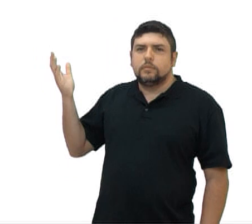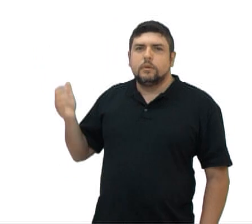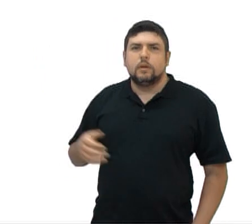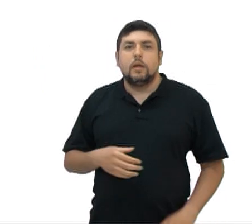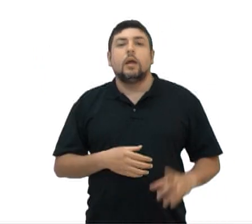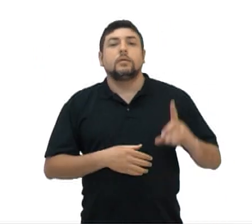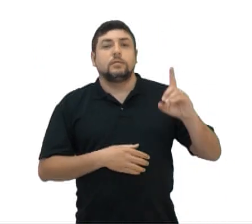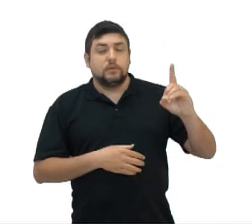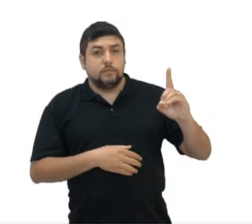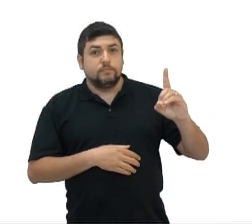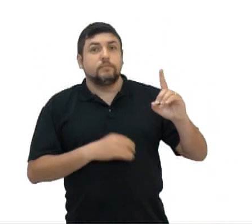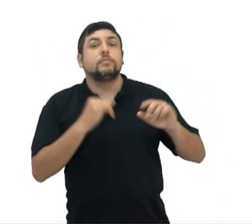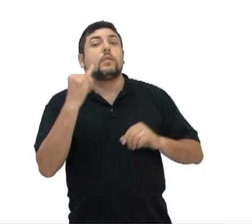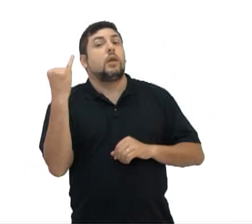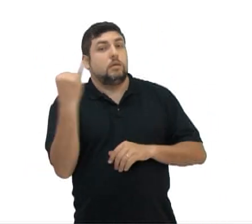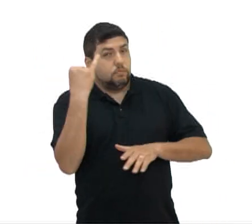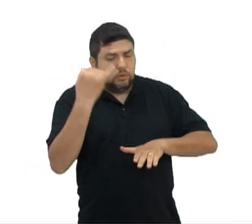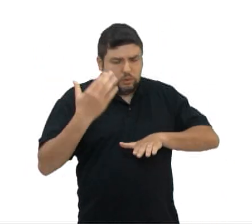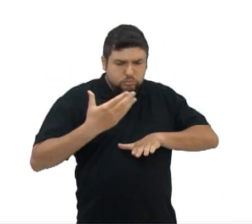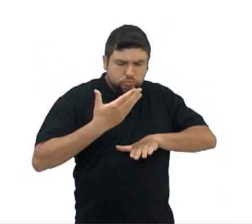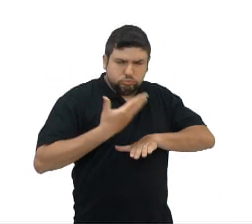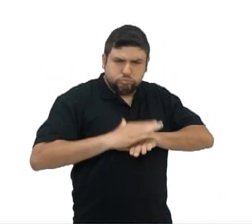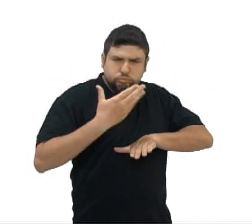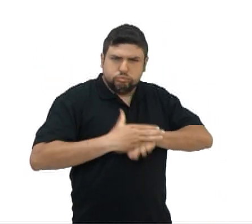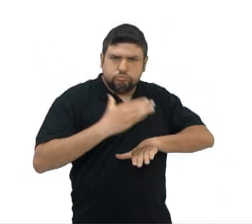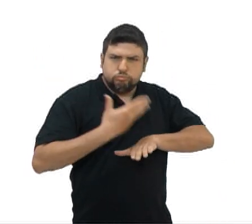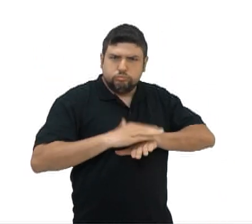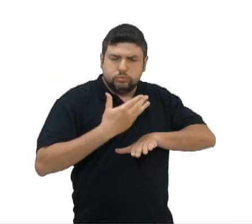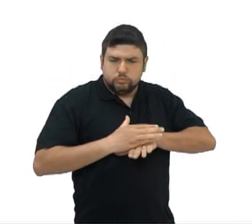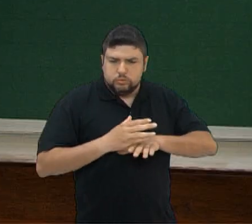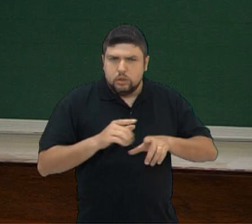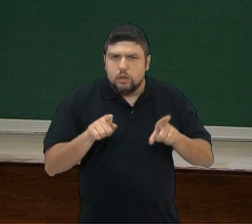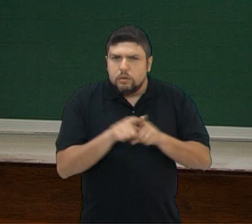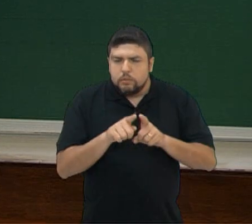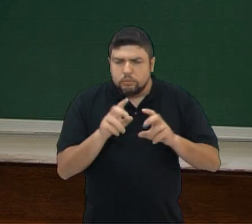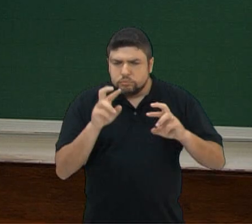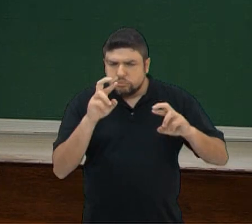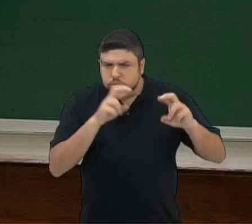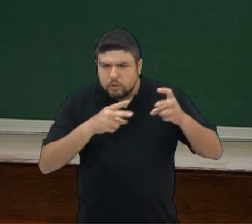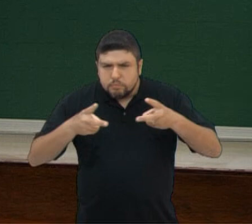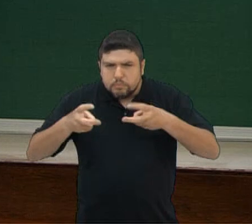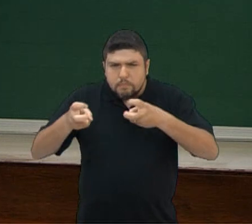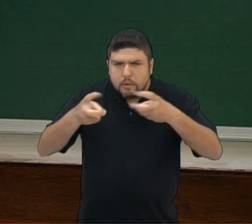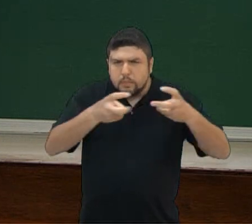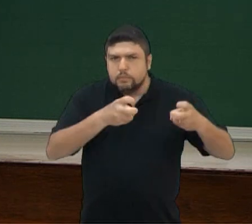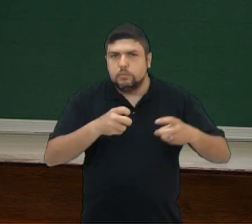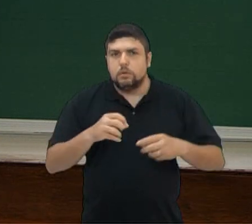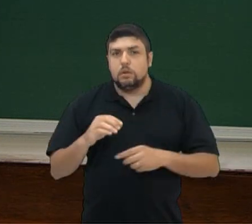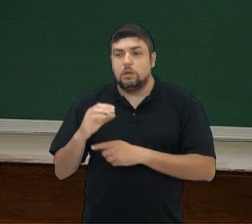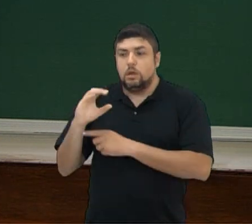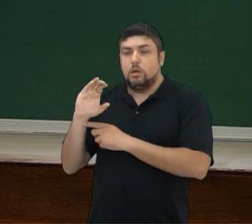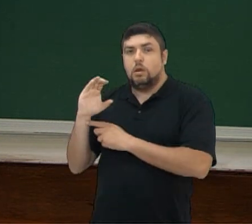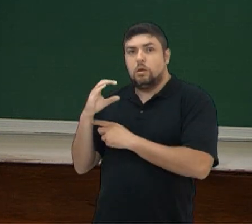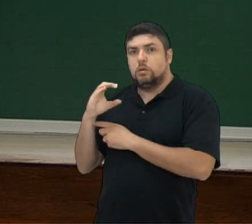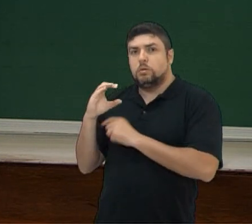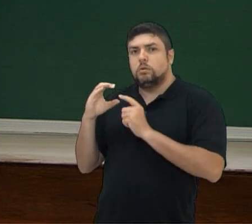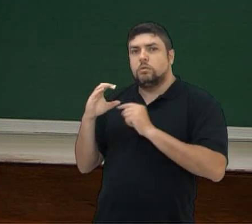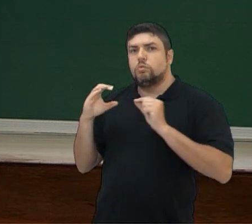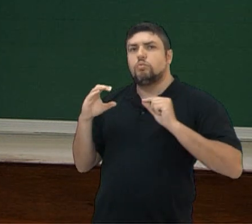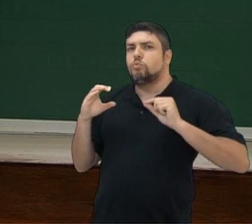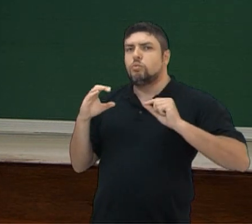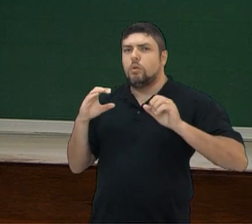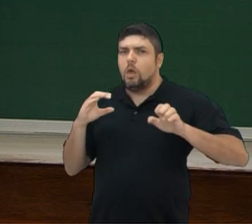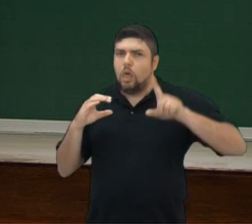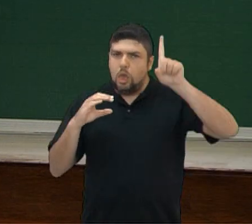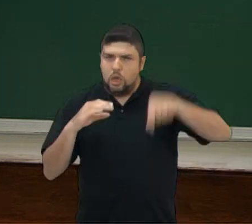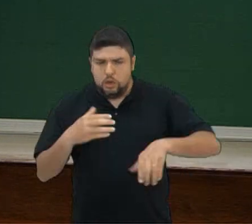a importância da experiência e da observação. Então, tudo que a gente falou até então, que a ciência foi colocada como um método